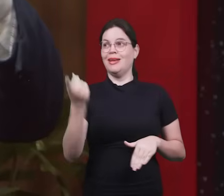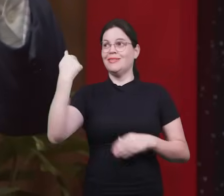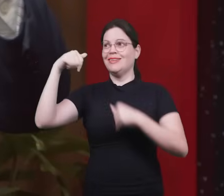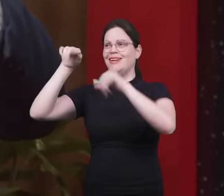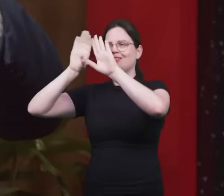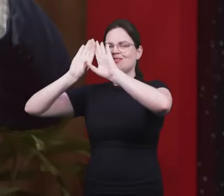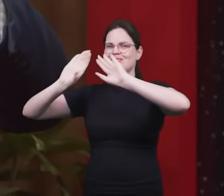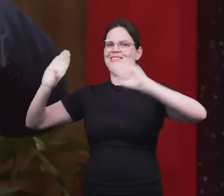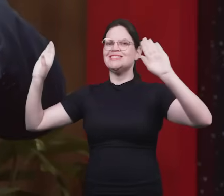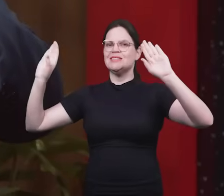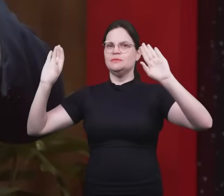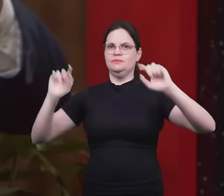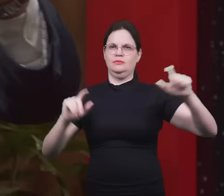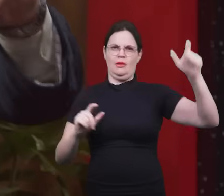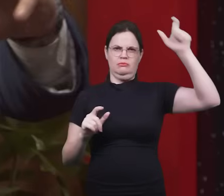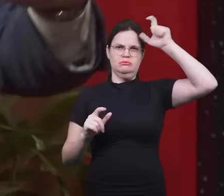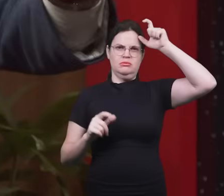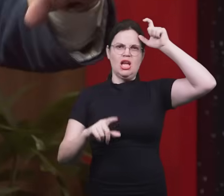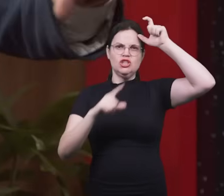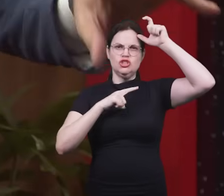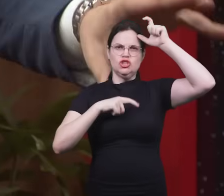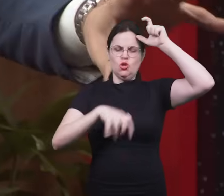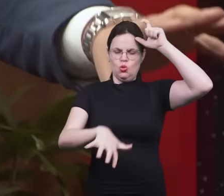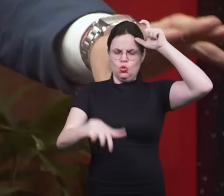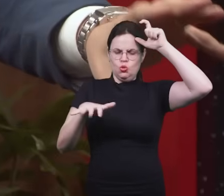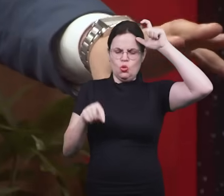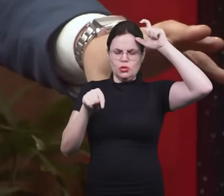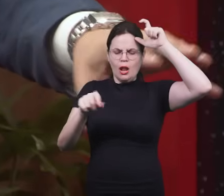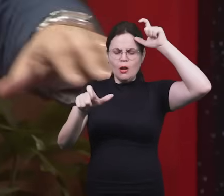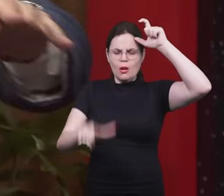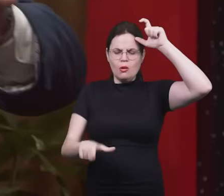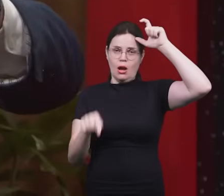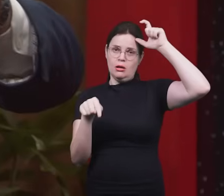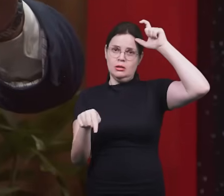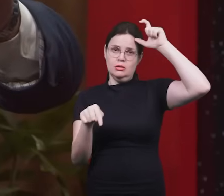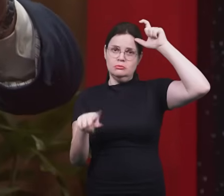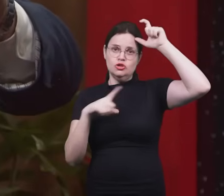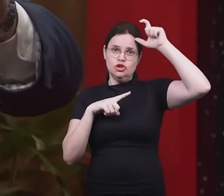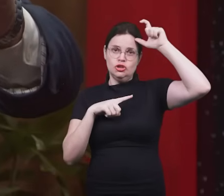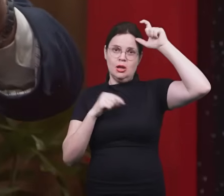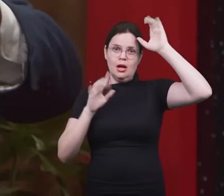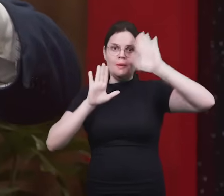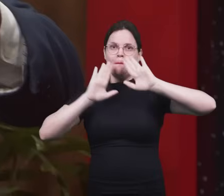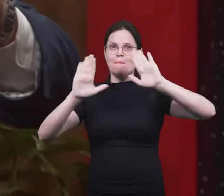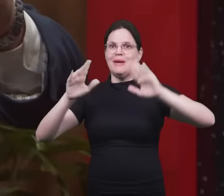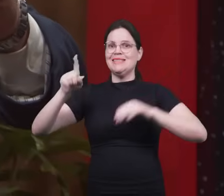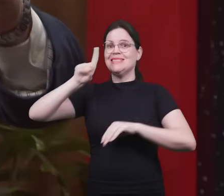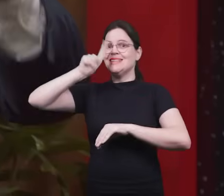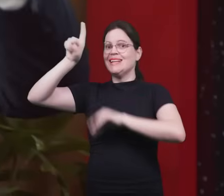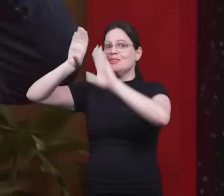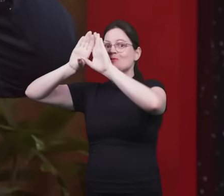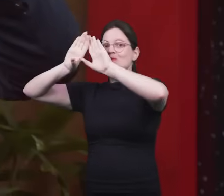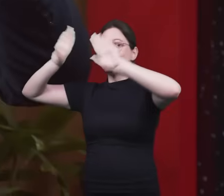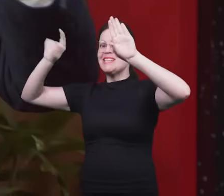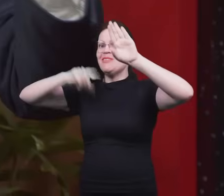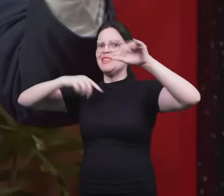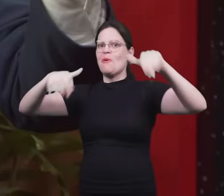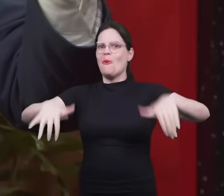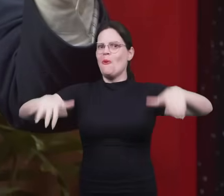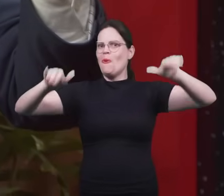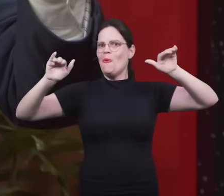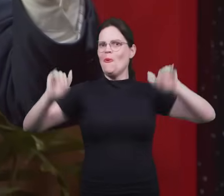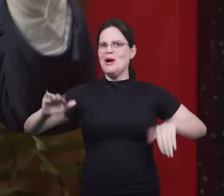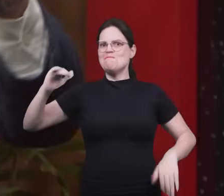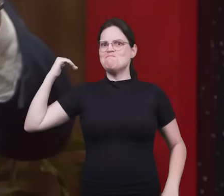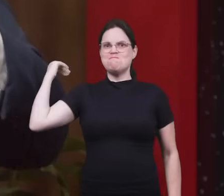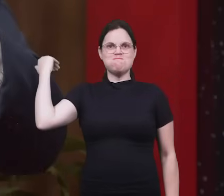seja, o adversário havia colocado o trono dele lá em Pérgamo. O trono de Deus, o trono de Jesus está na eternidade. Glória a Deus.